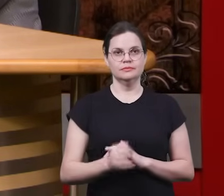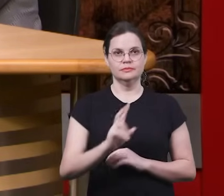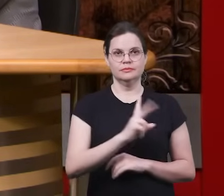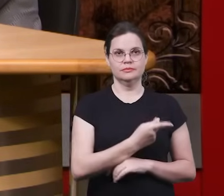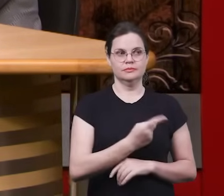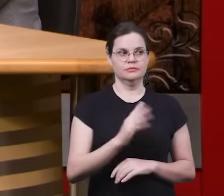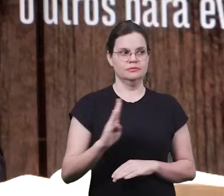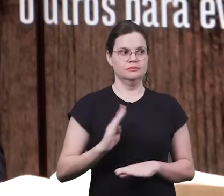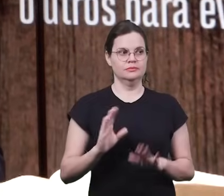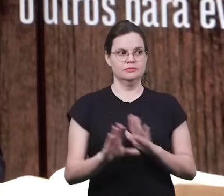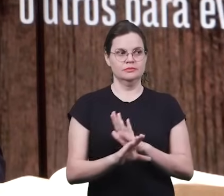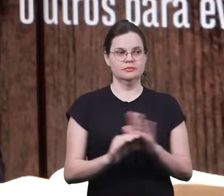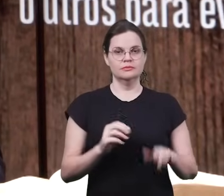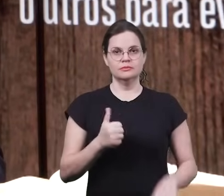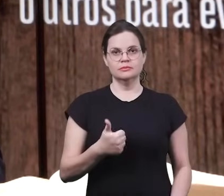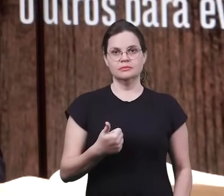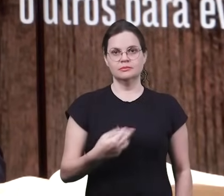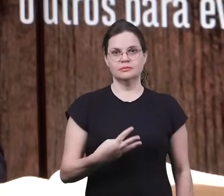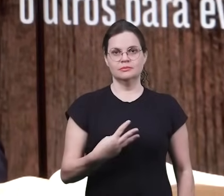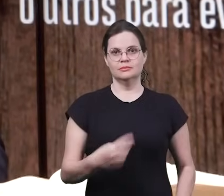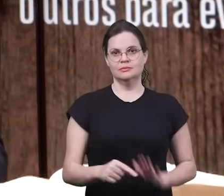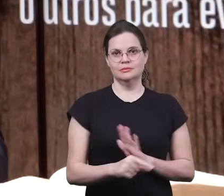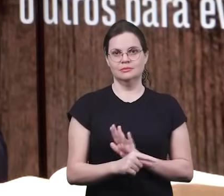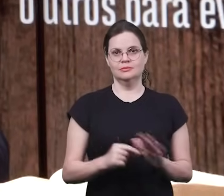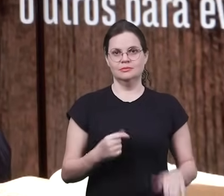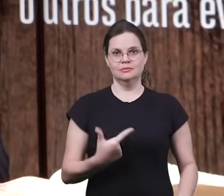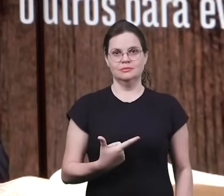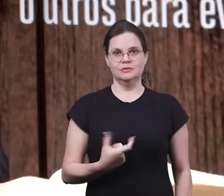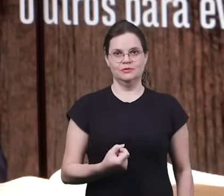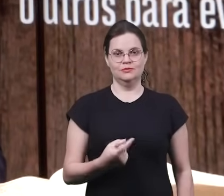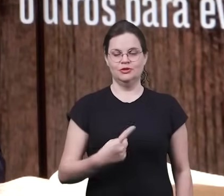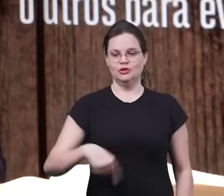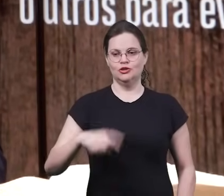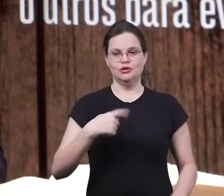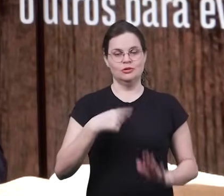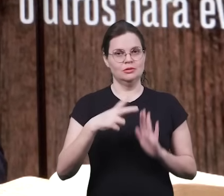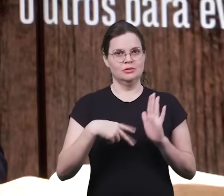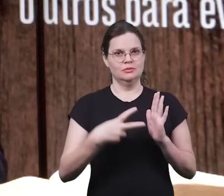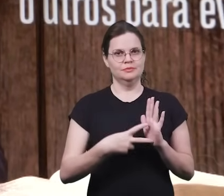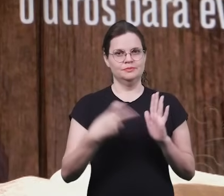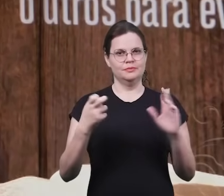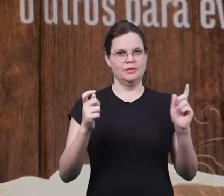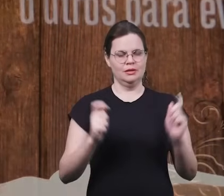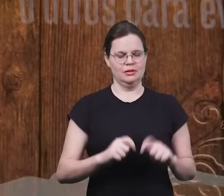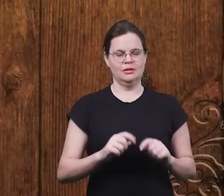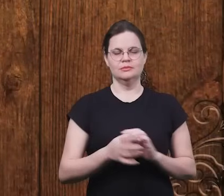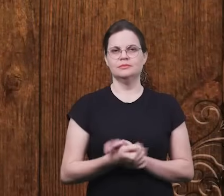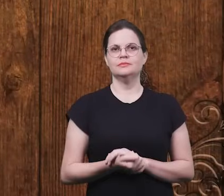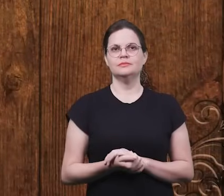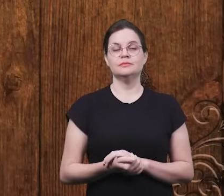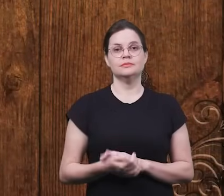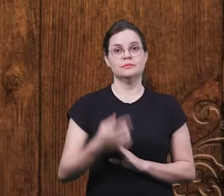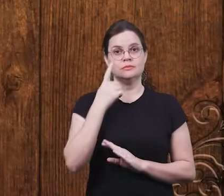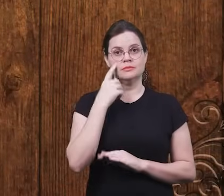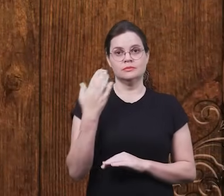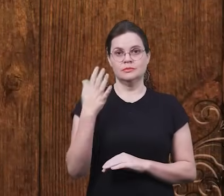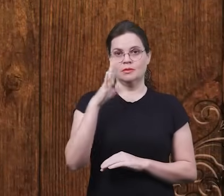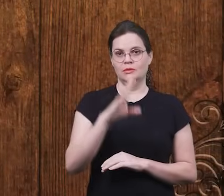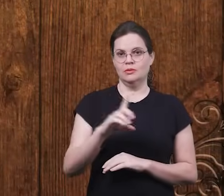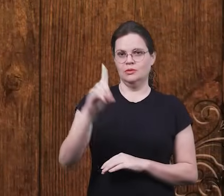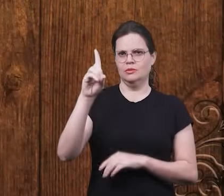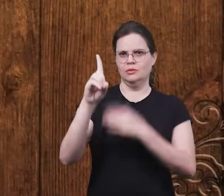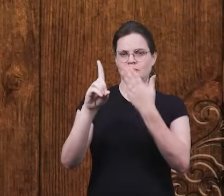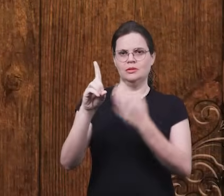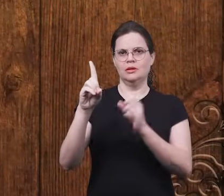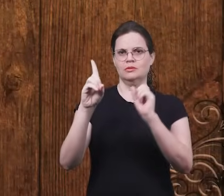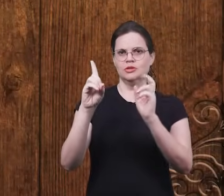lá em Hebreus 13:20, né? Que é um exemplo para todos nós, né? Hebreus 13:20 diz assim: ora, o Deus de paz, que